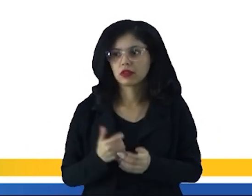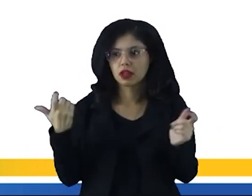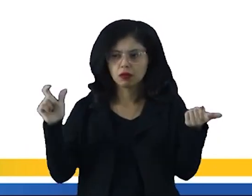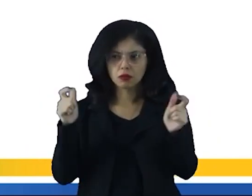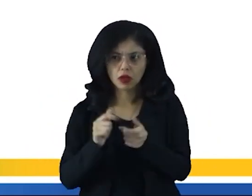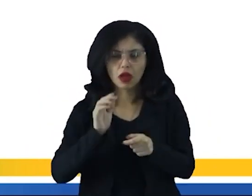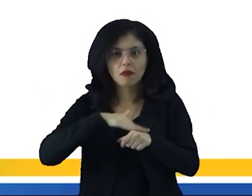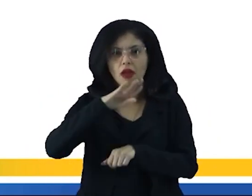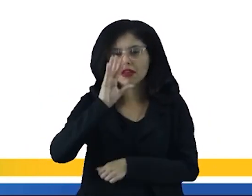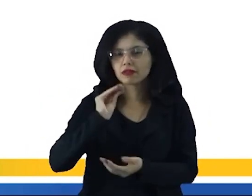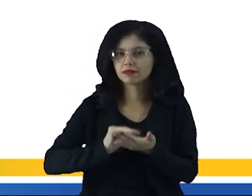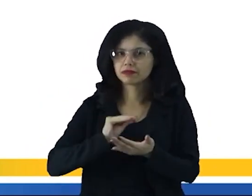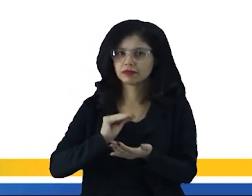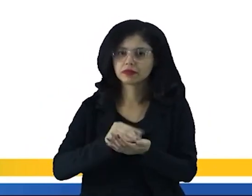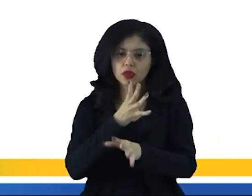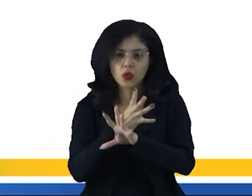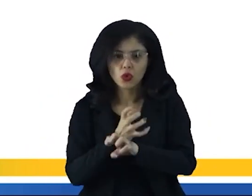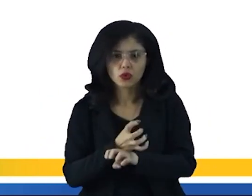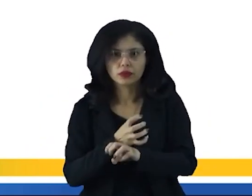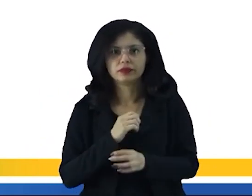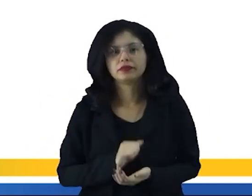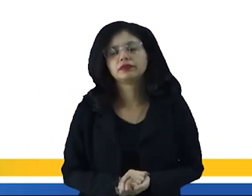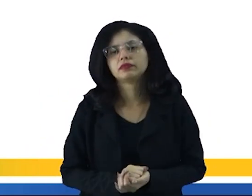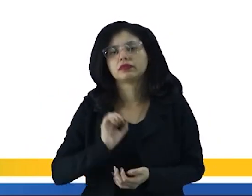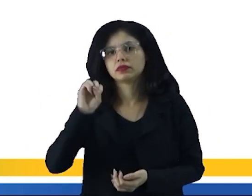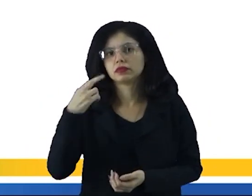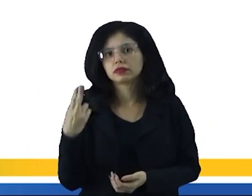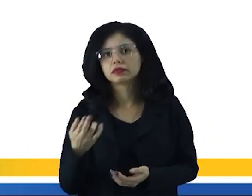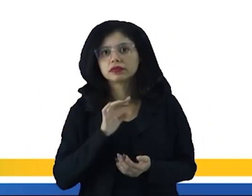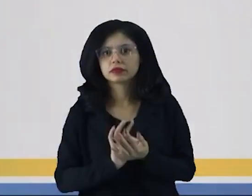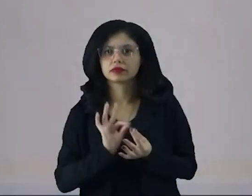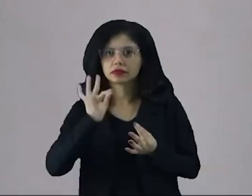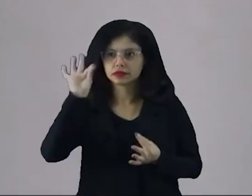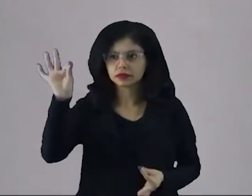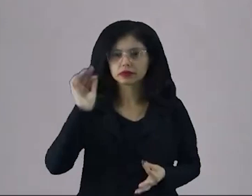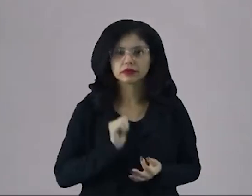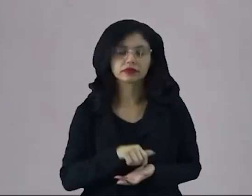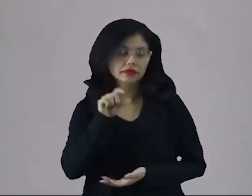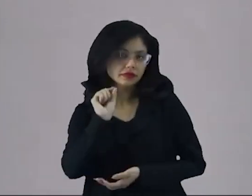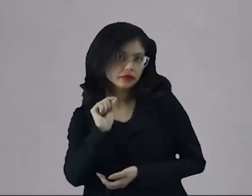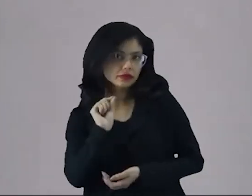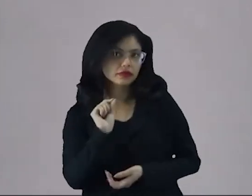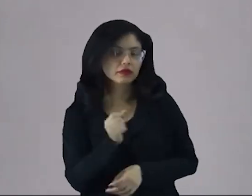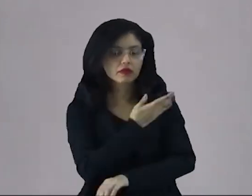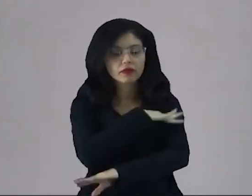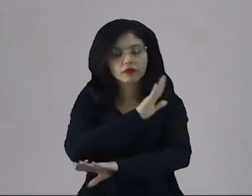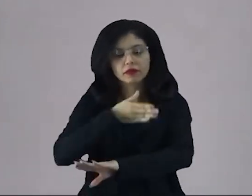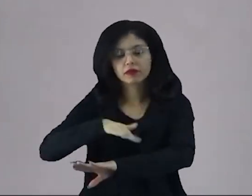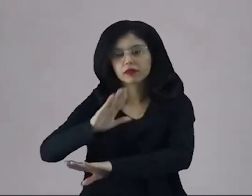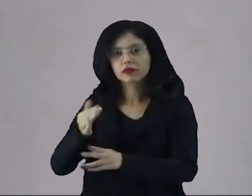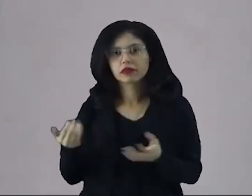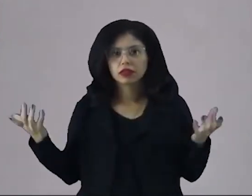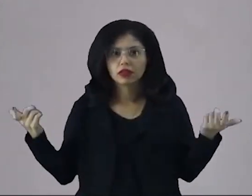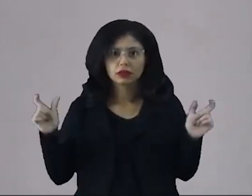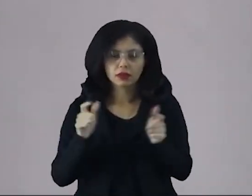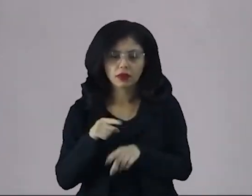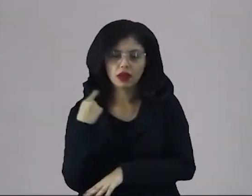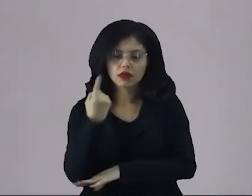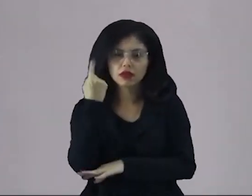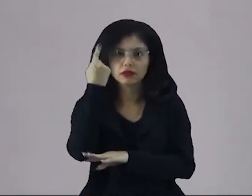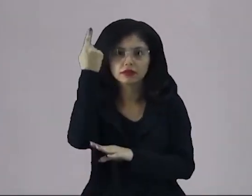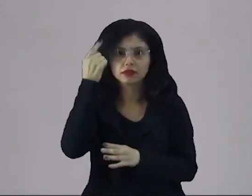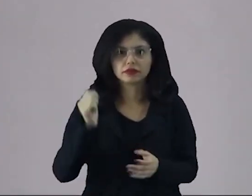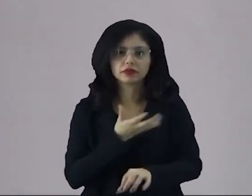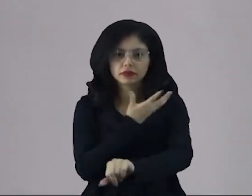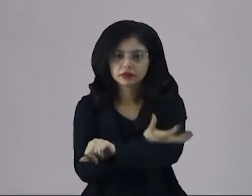mais escassa é a vegetação. Ou seja, à medida em que as montanhas vão ficando mais altas,